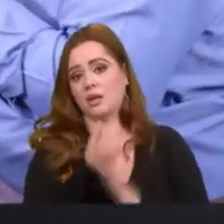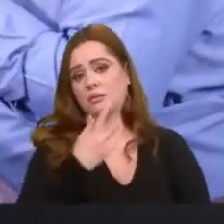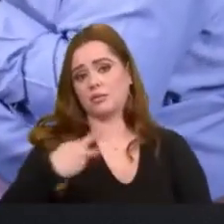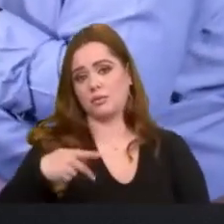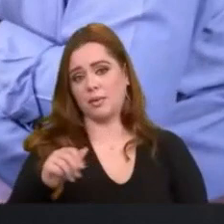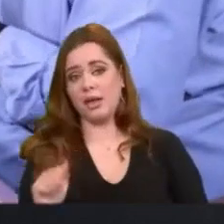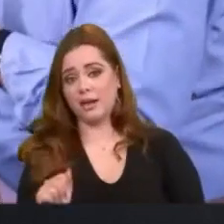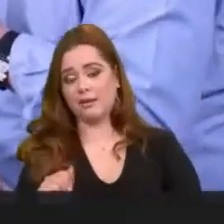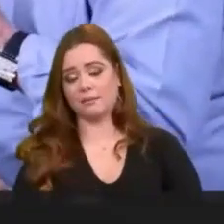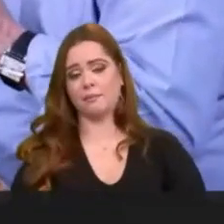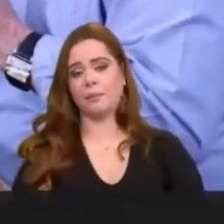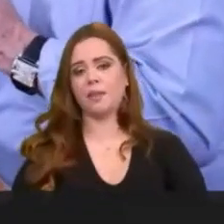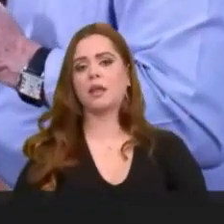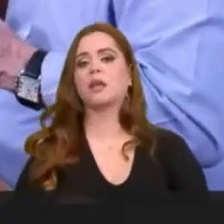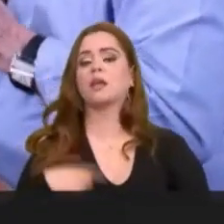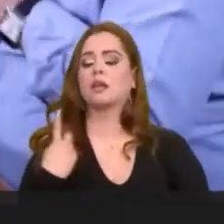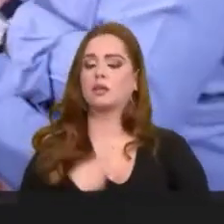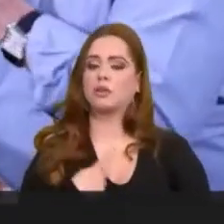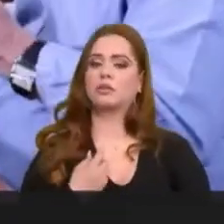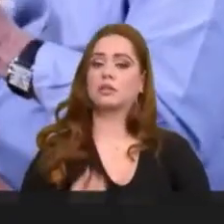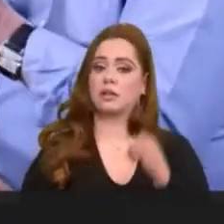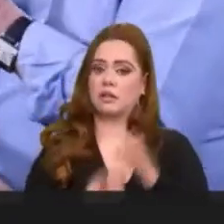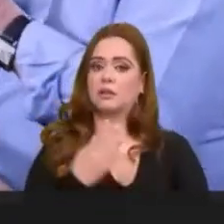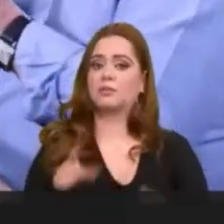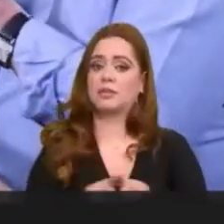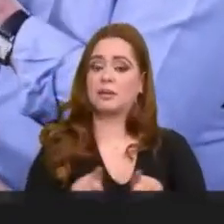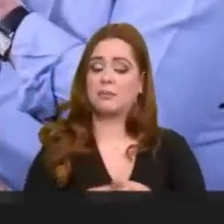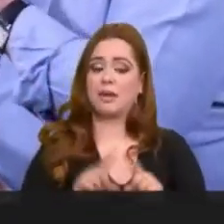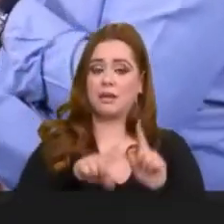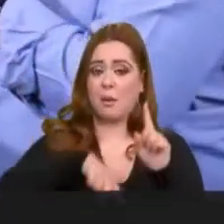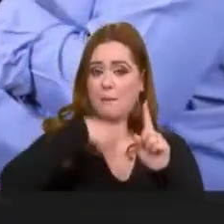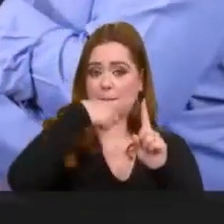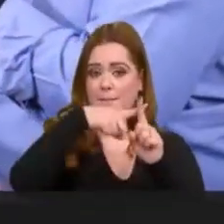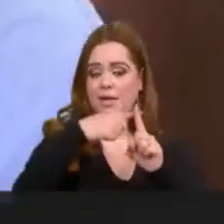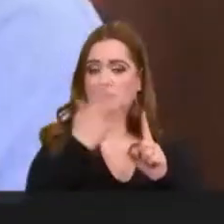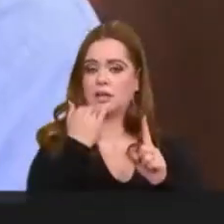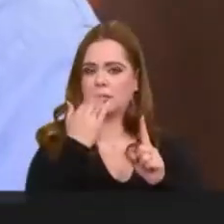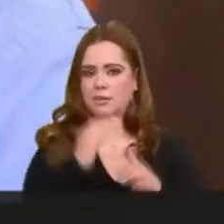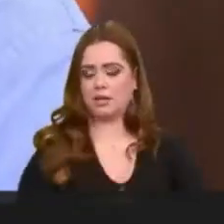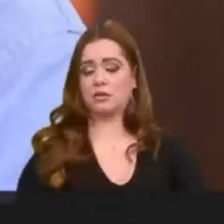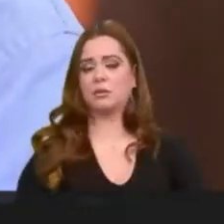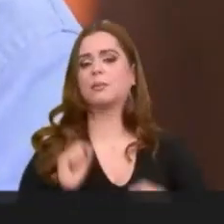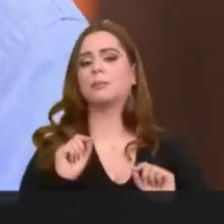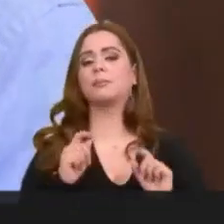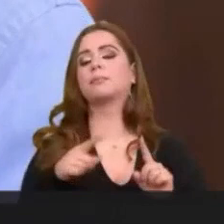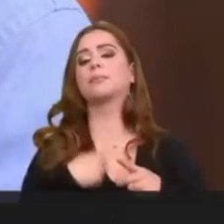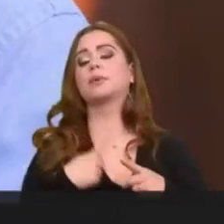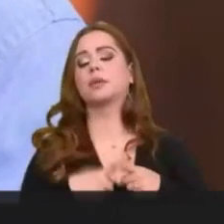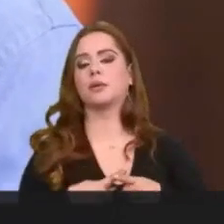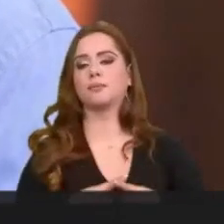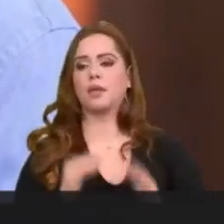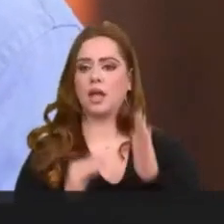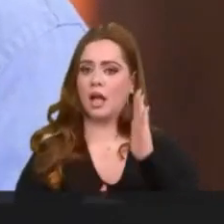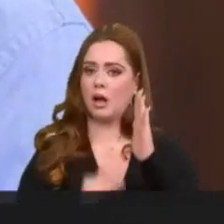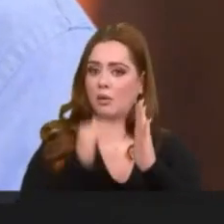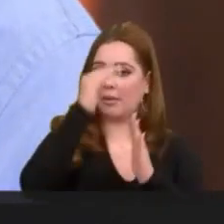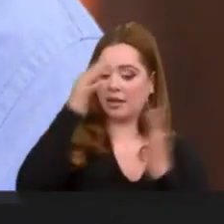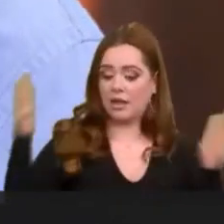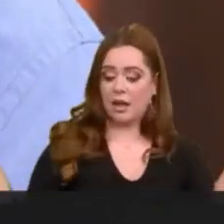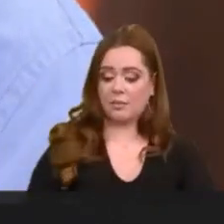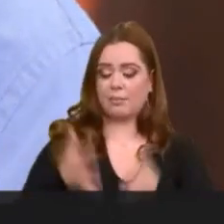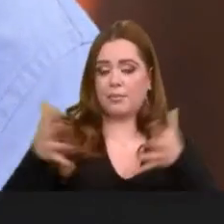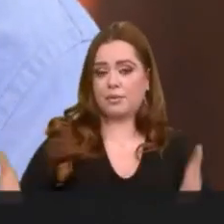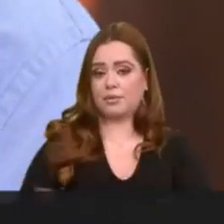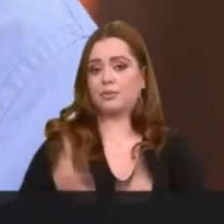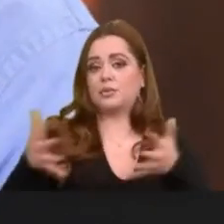coisa importante é que nós também queremos Mais Alimentos o mais de alimento a gente criou para aumentar a capacidade produtiva do pequeno